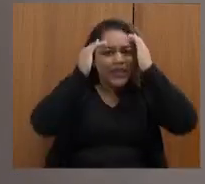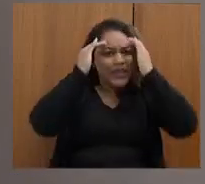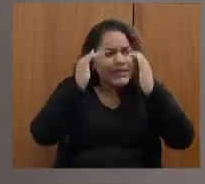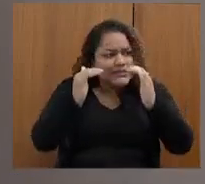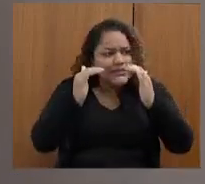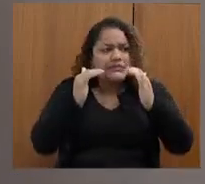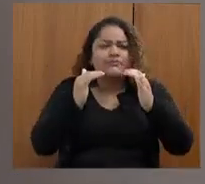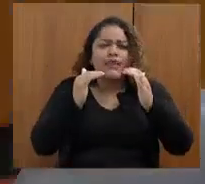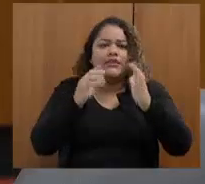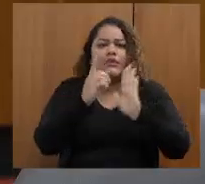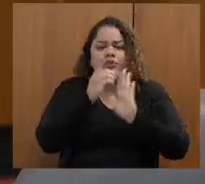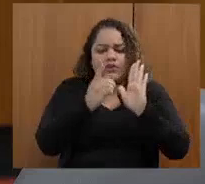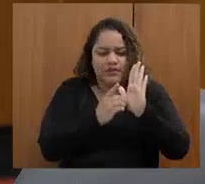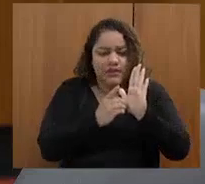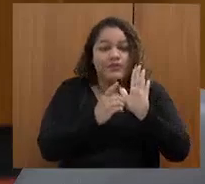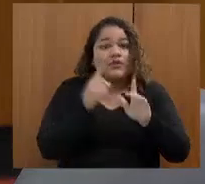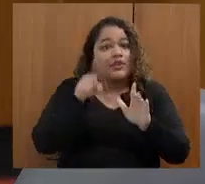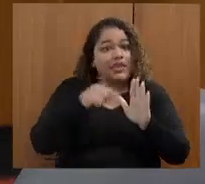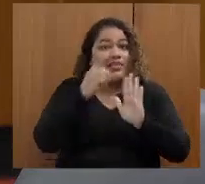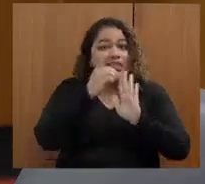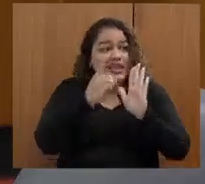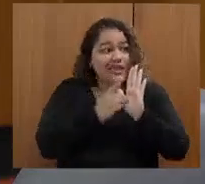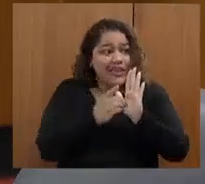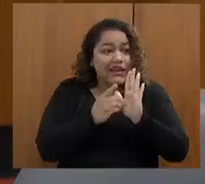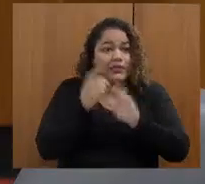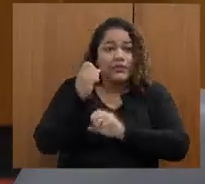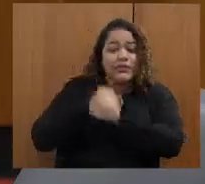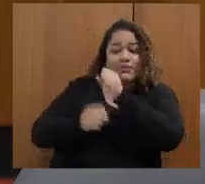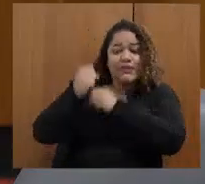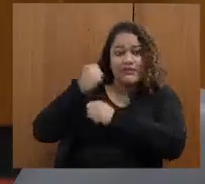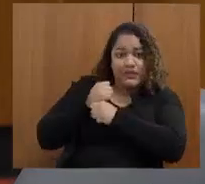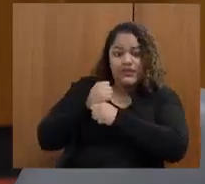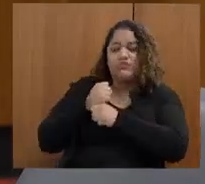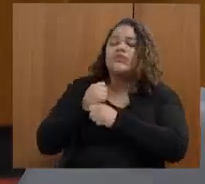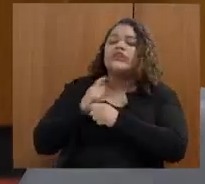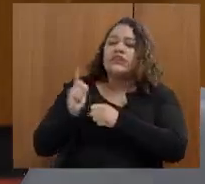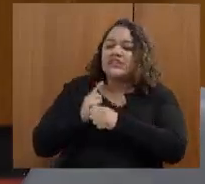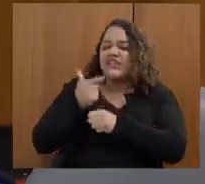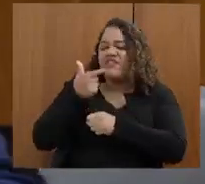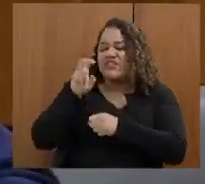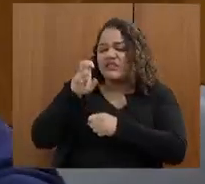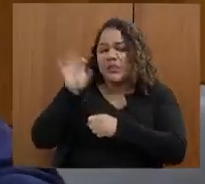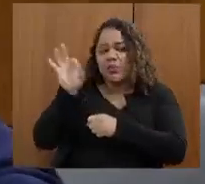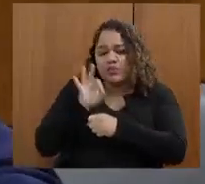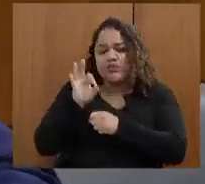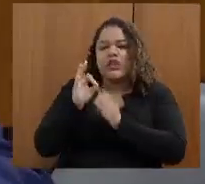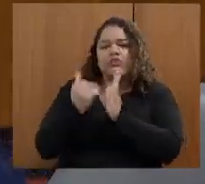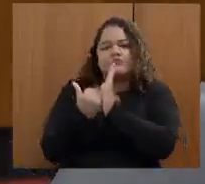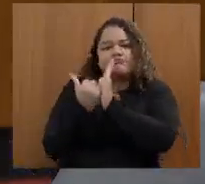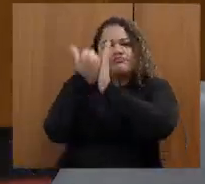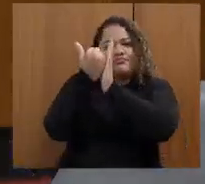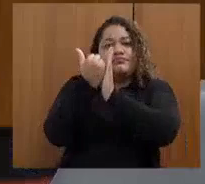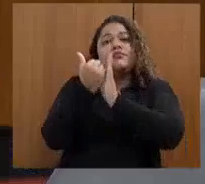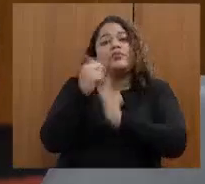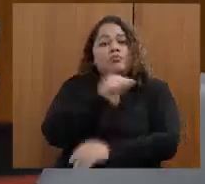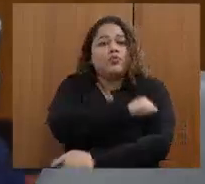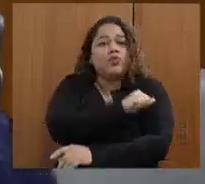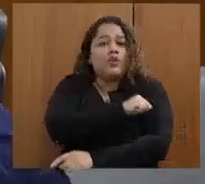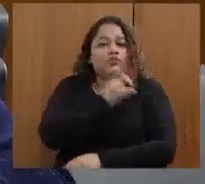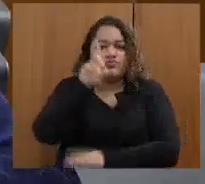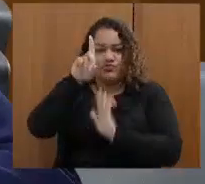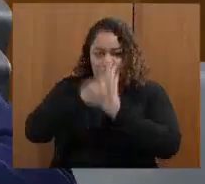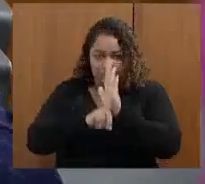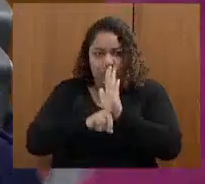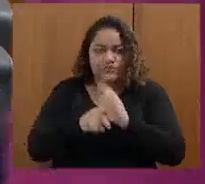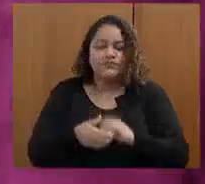decreto da época do Governo do passado que foi colocado e reajustamos em 25% para que os estudantes tenham o direito quanto a sua proposta